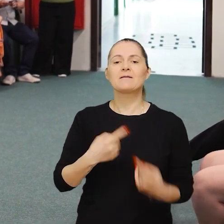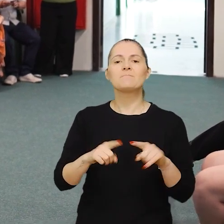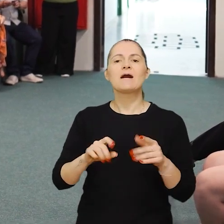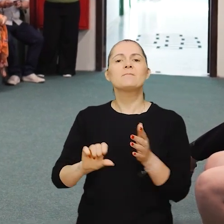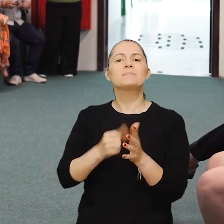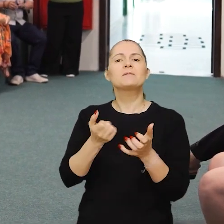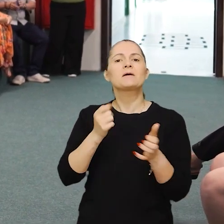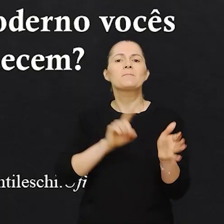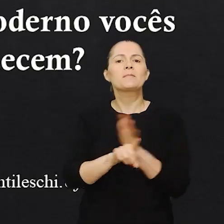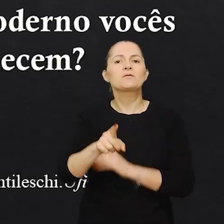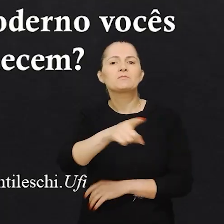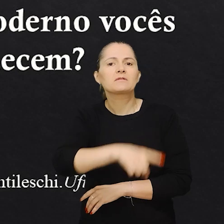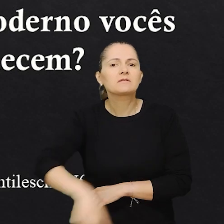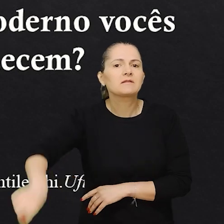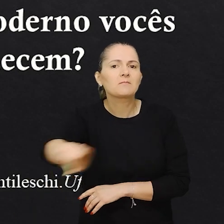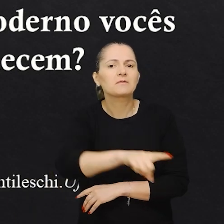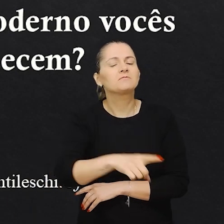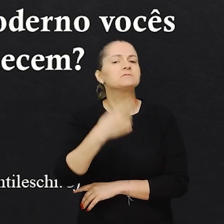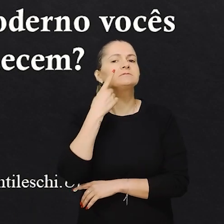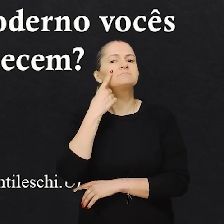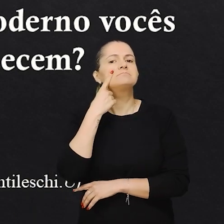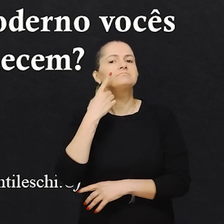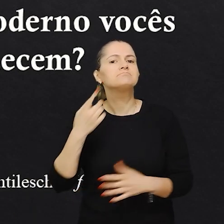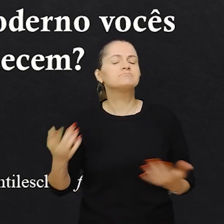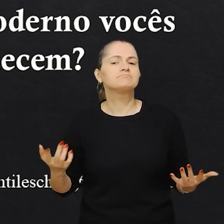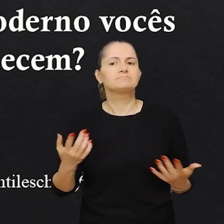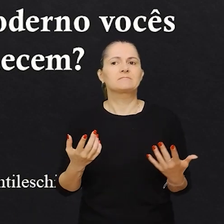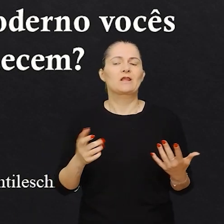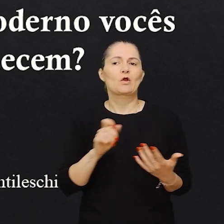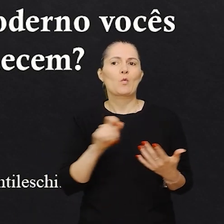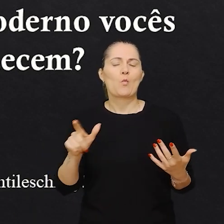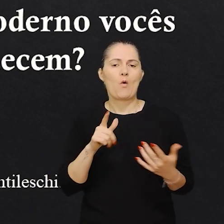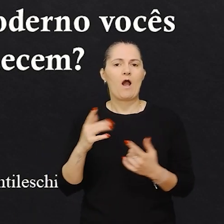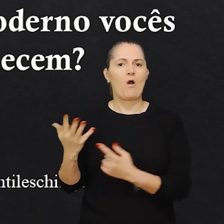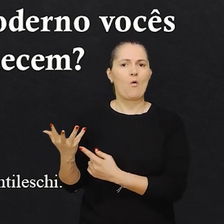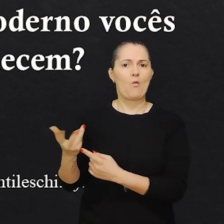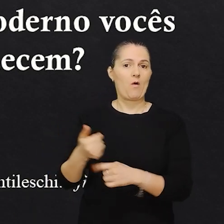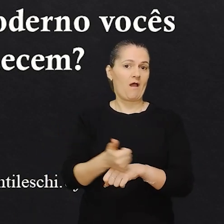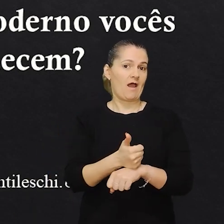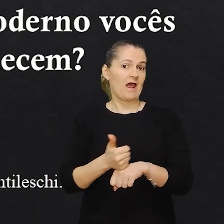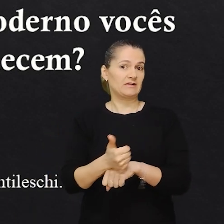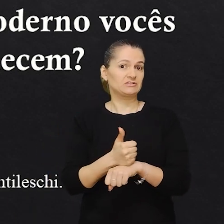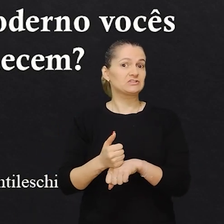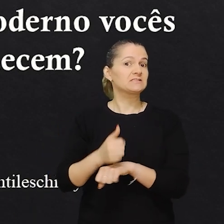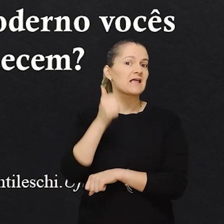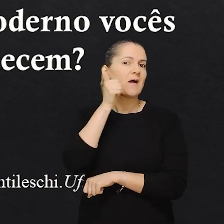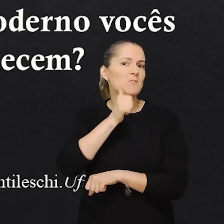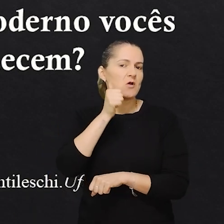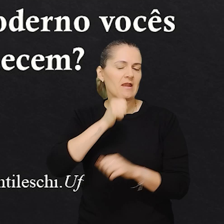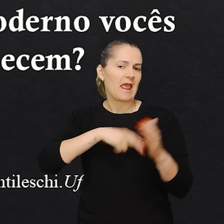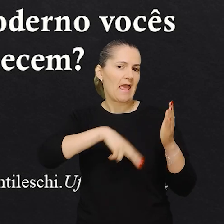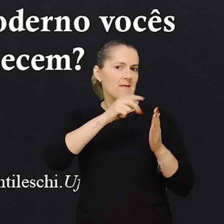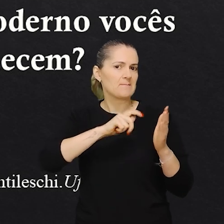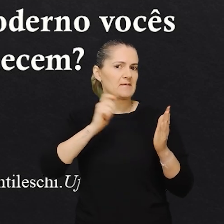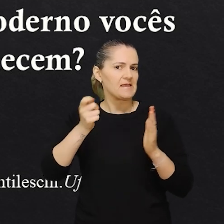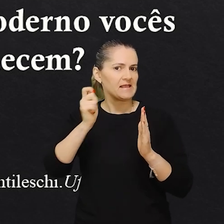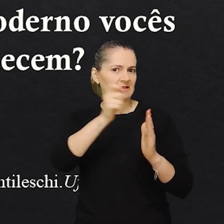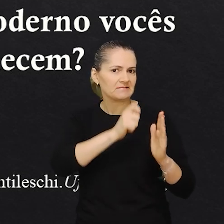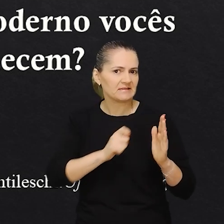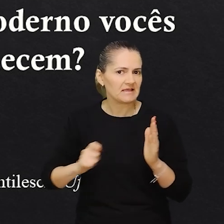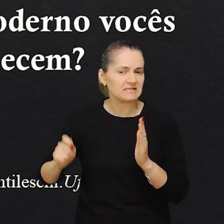com uma pergunta. Eu queria ver entre vocês quais artistas, pintoras,